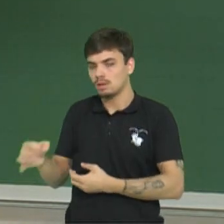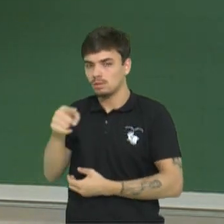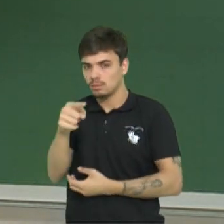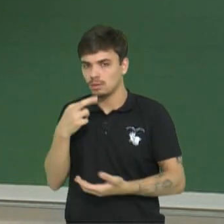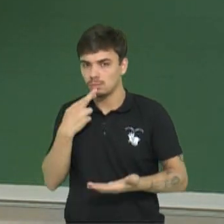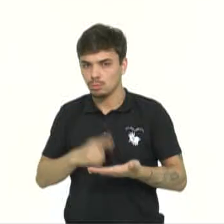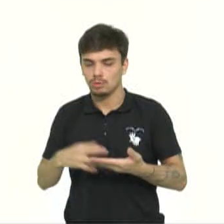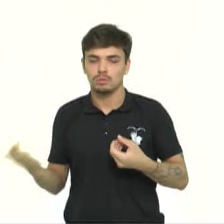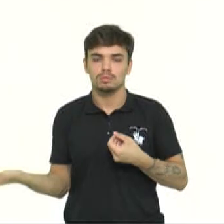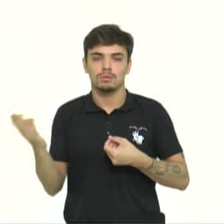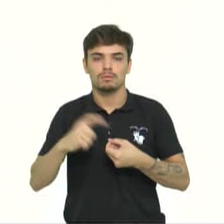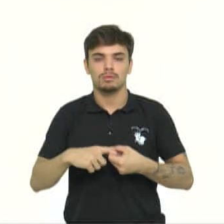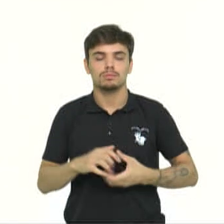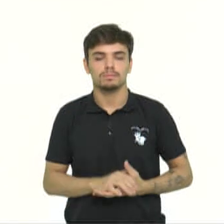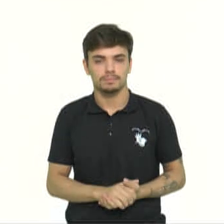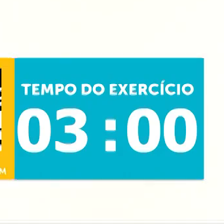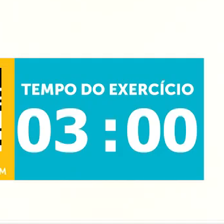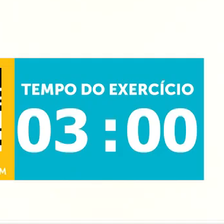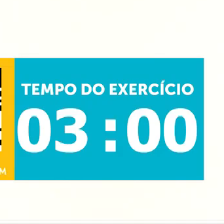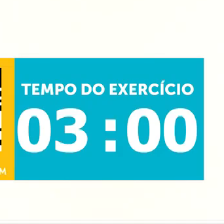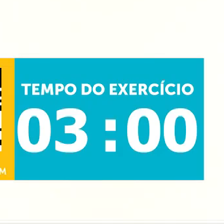vocês.